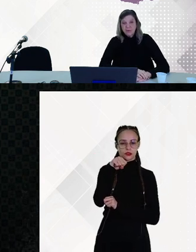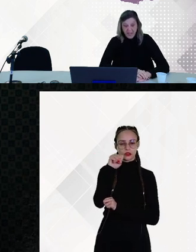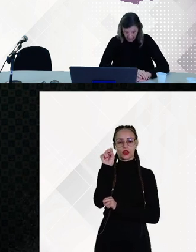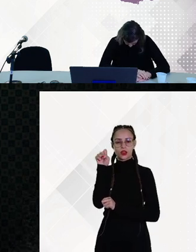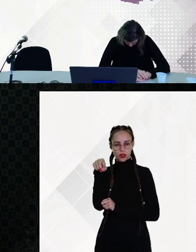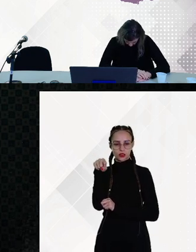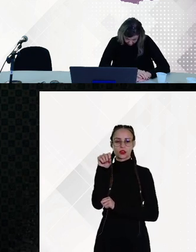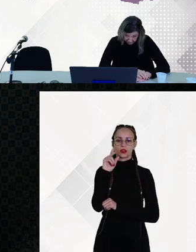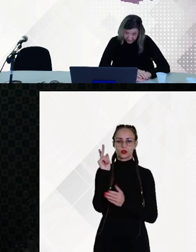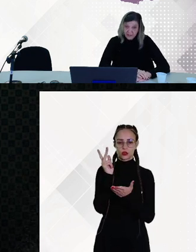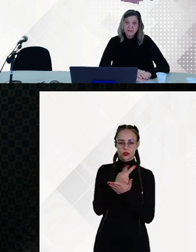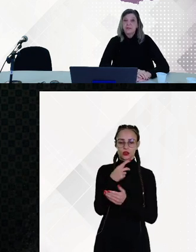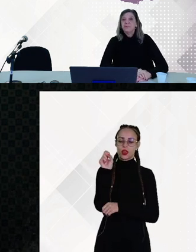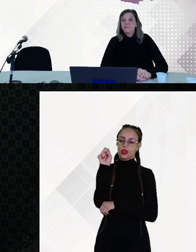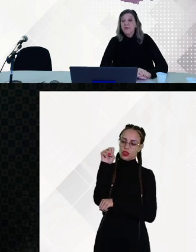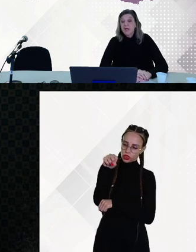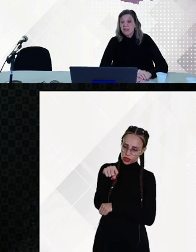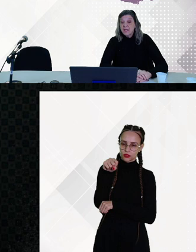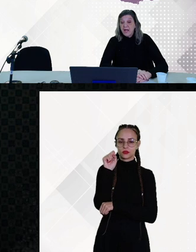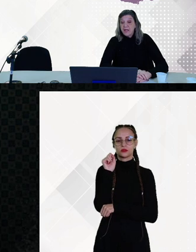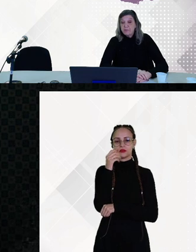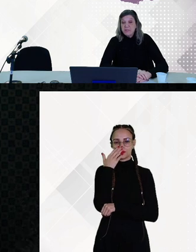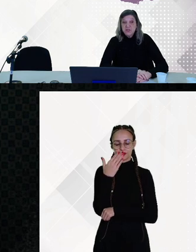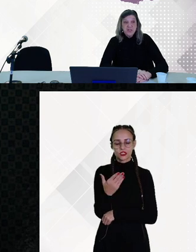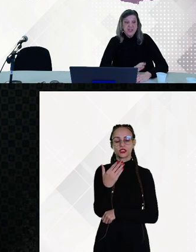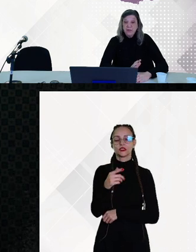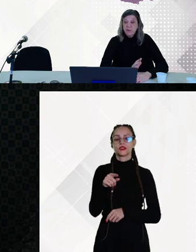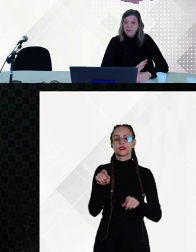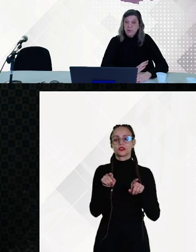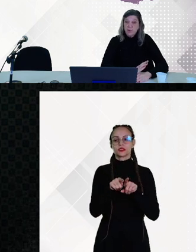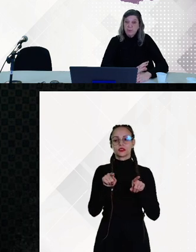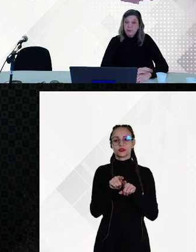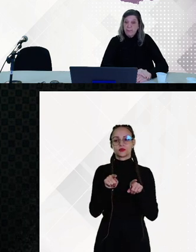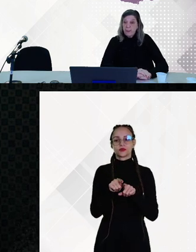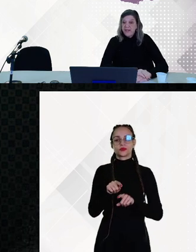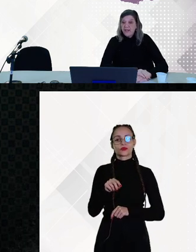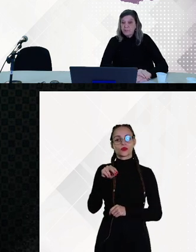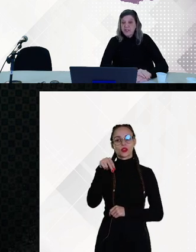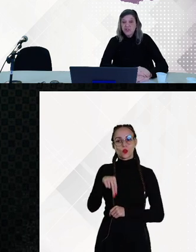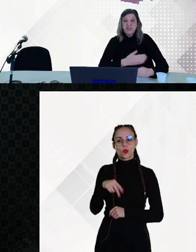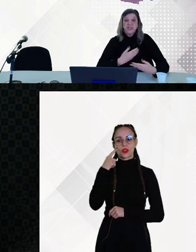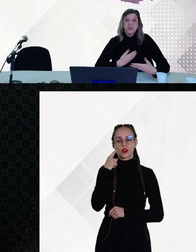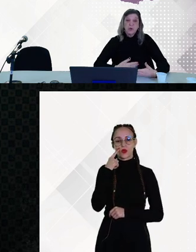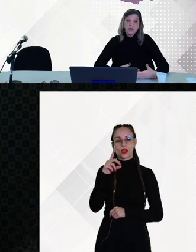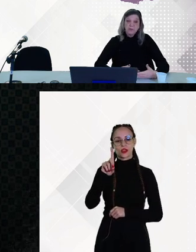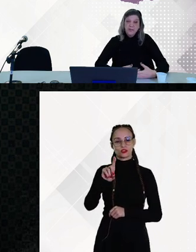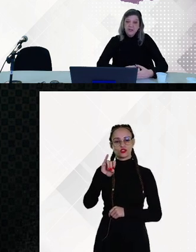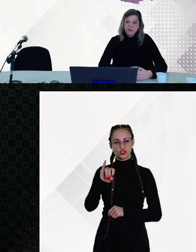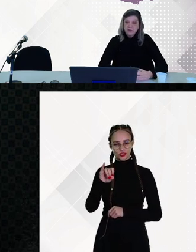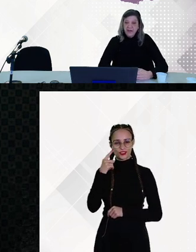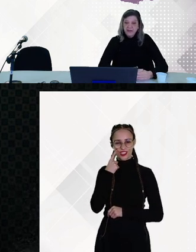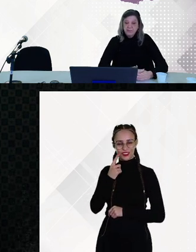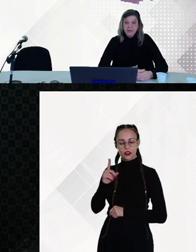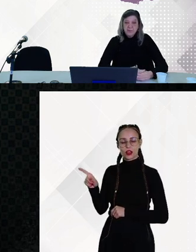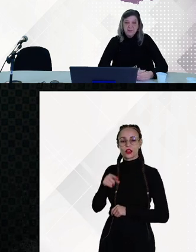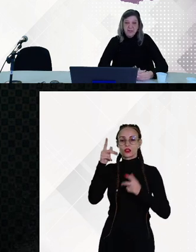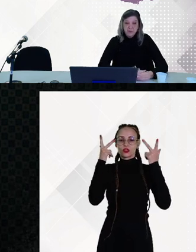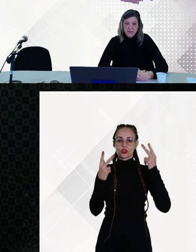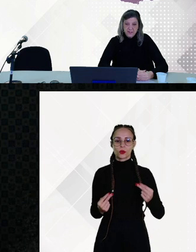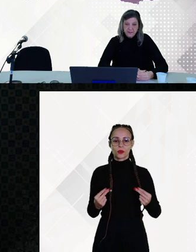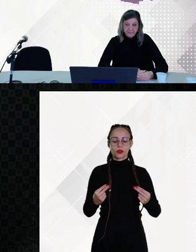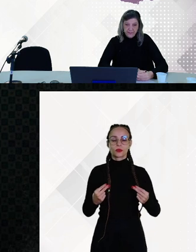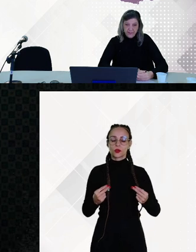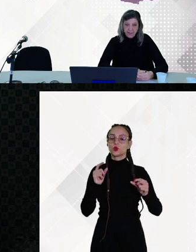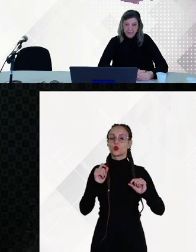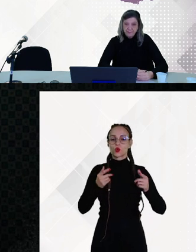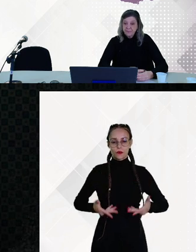cabeça para um lado ou para frente, tá? A hemiplegia, que é um hemicorpo, e a diplegia, que normalmente afeta membros